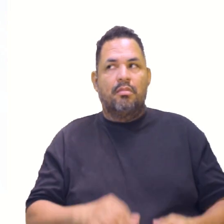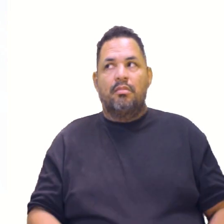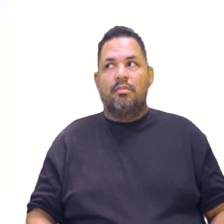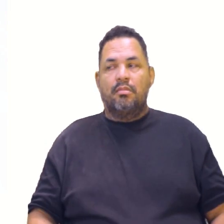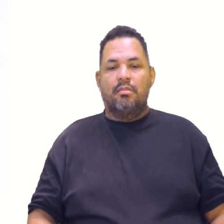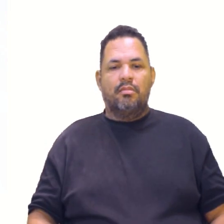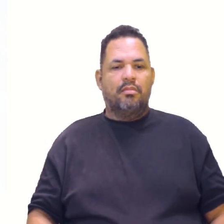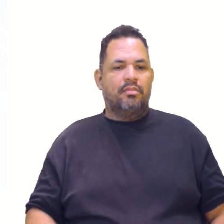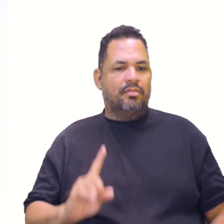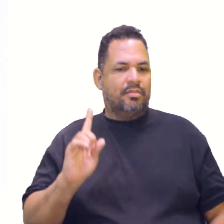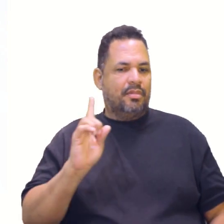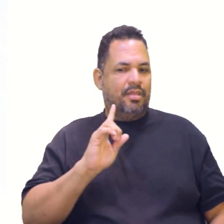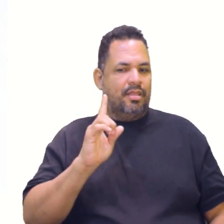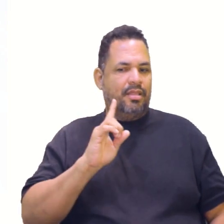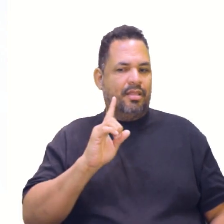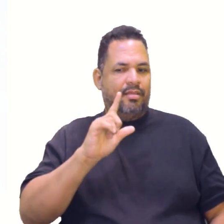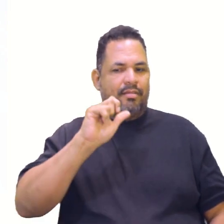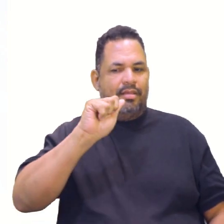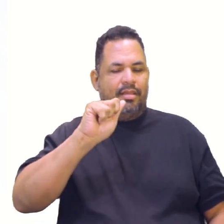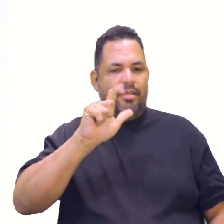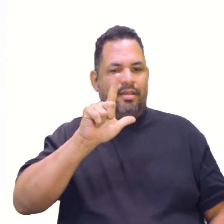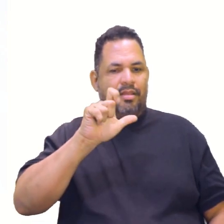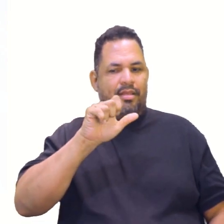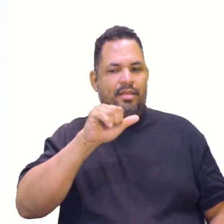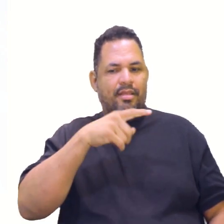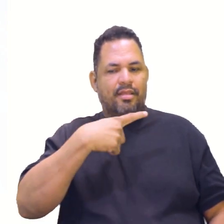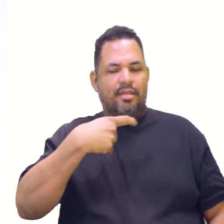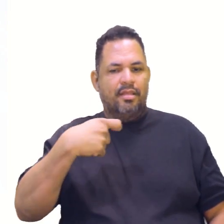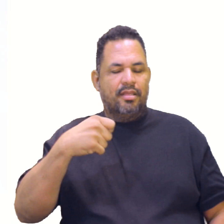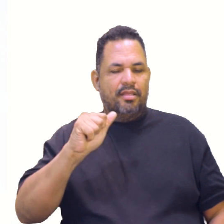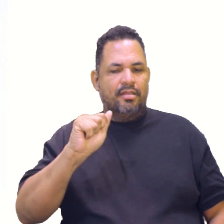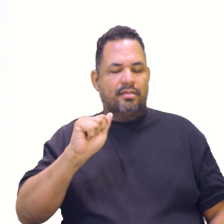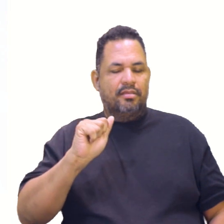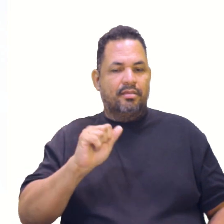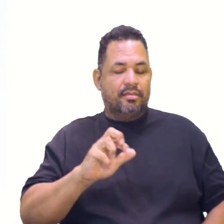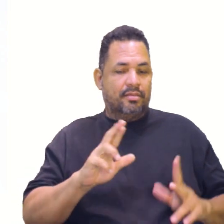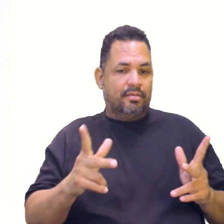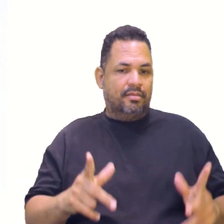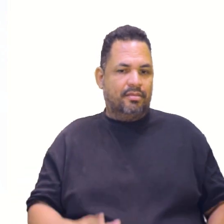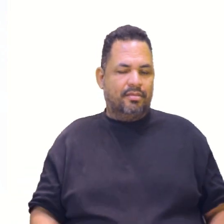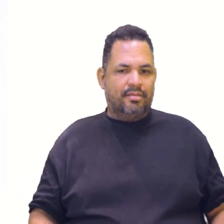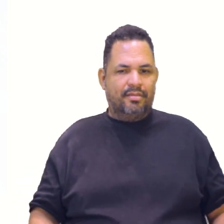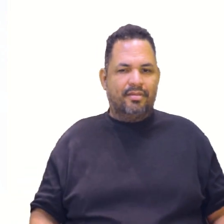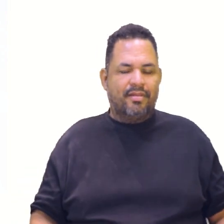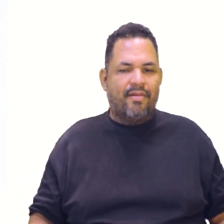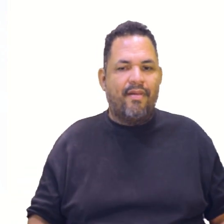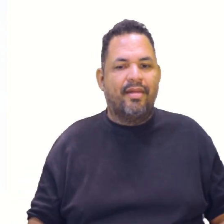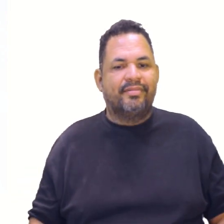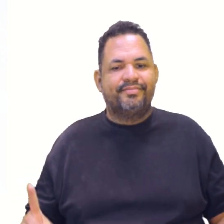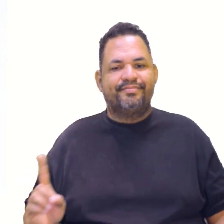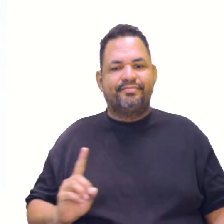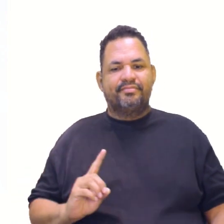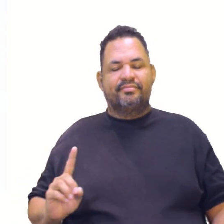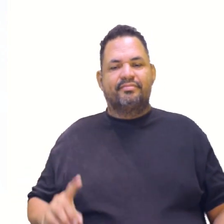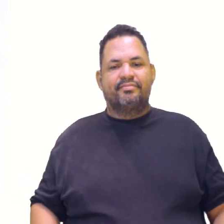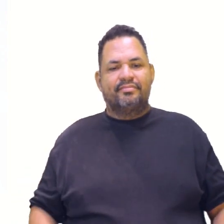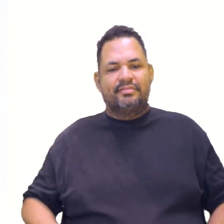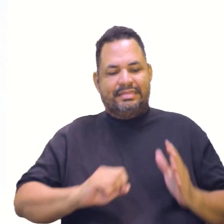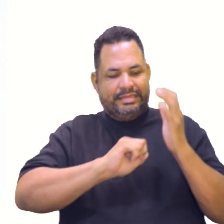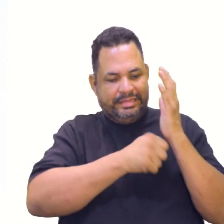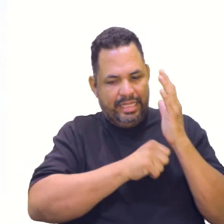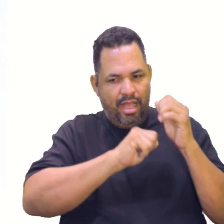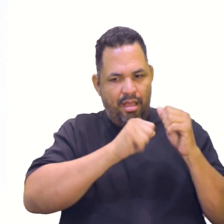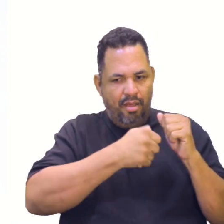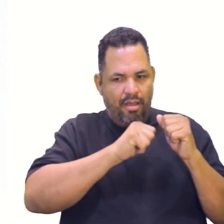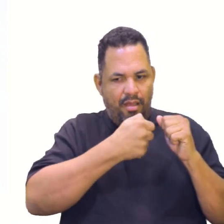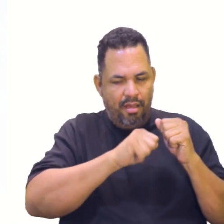a Alexia, tá? Que nem você é fala. relógio digital de celular. A Alexia quer acordar 9 da manhã, não é. Dei corda